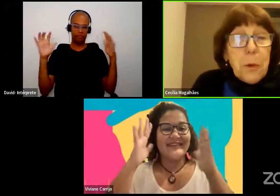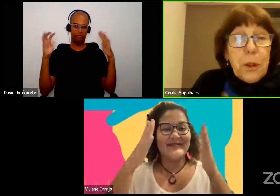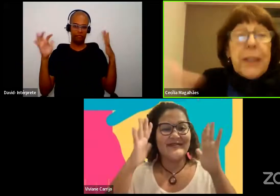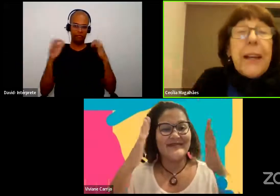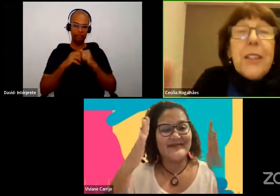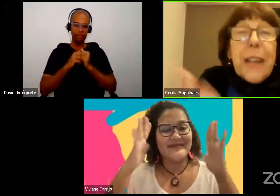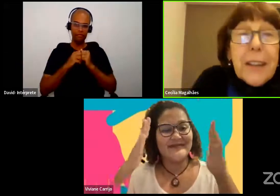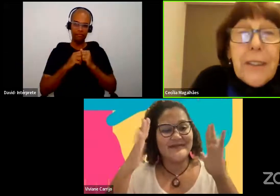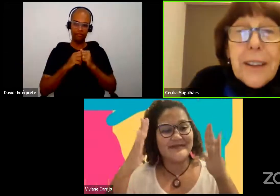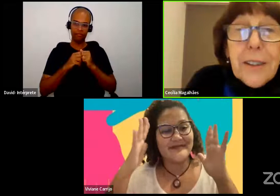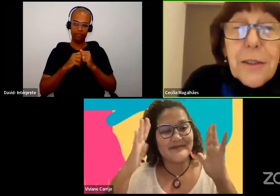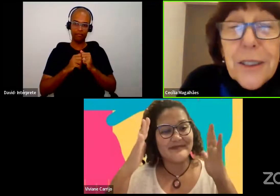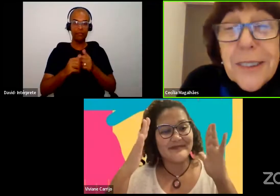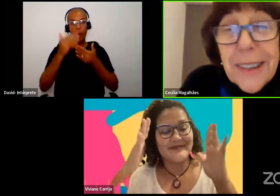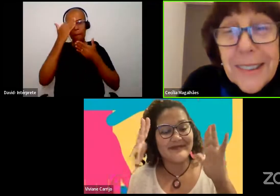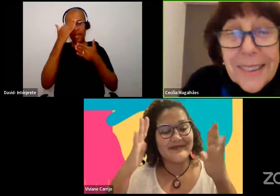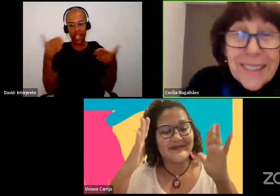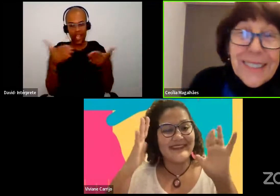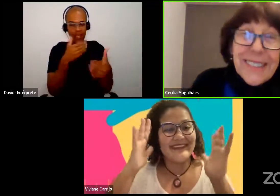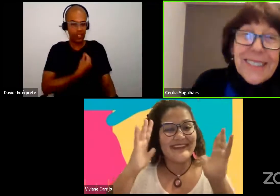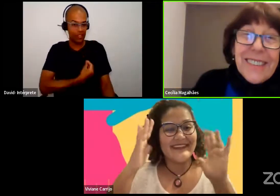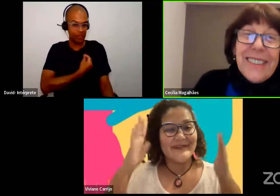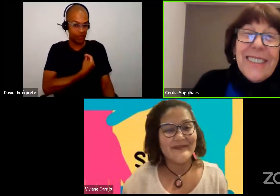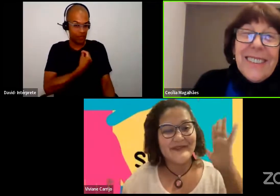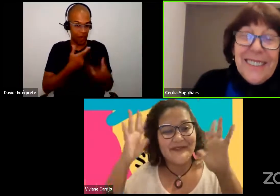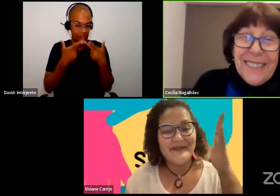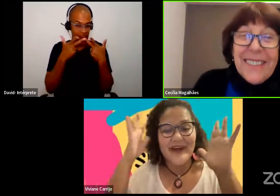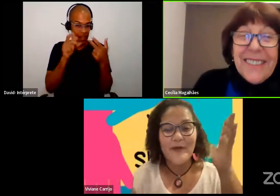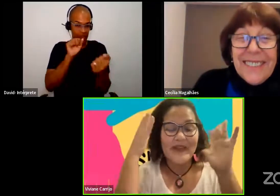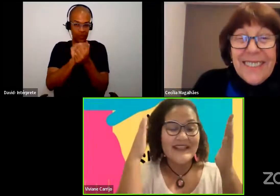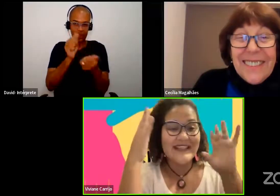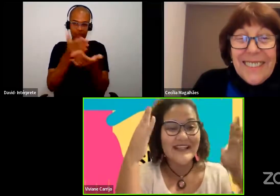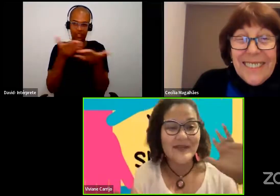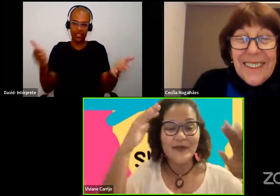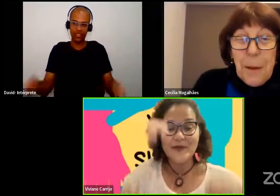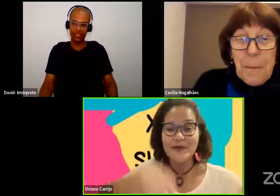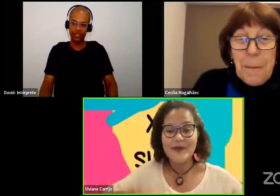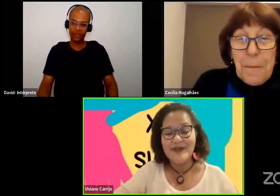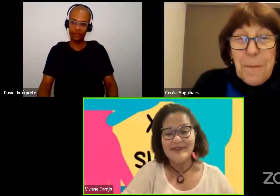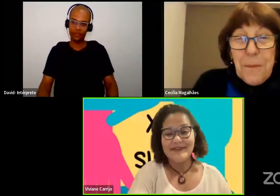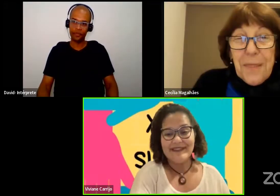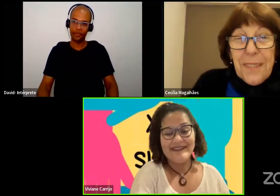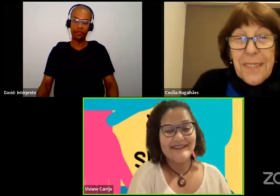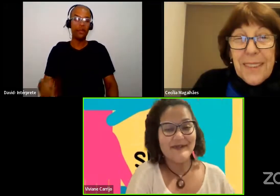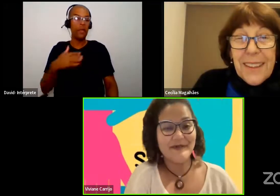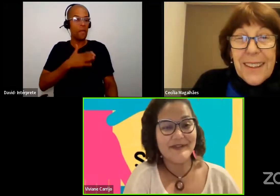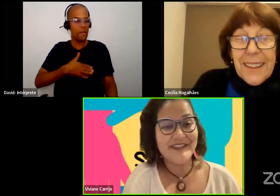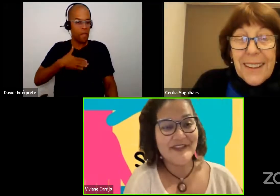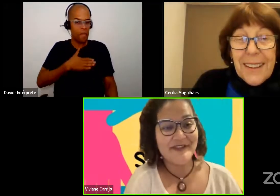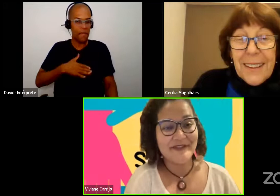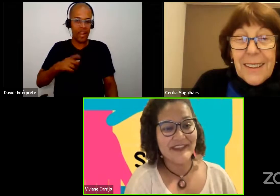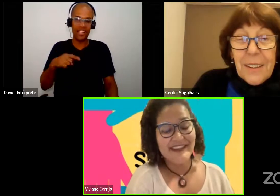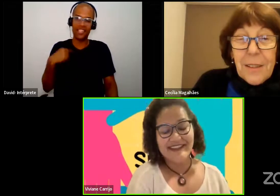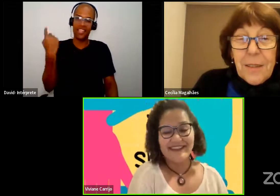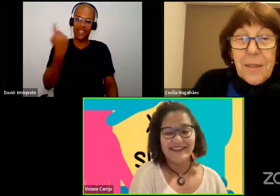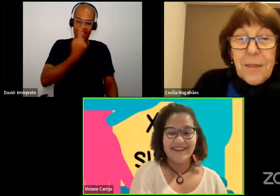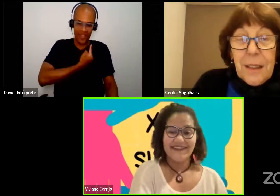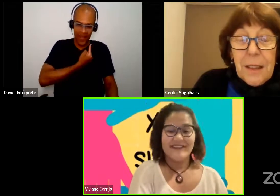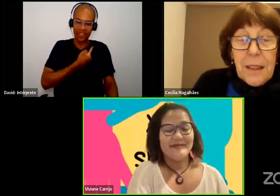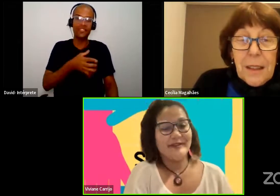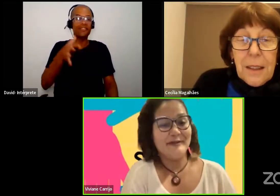Obrigada pela oportunidade de estar aqui falando com vocês. Niva, o prazer é todo nosso, Cissa, em poder te